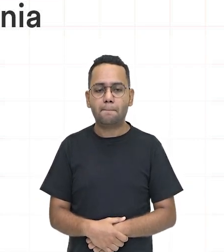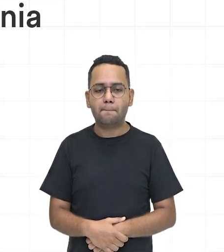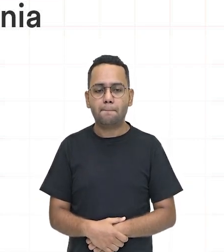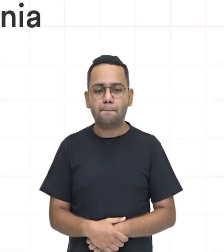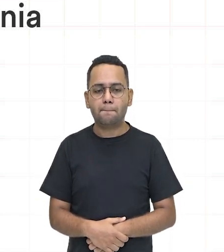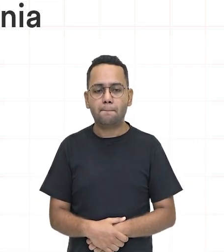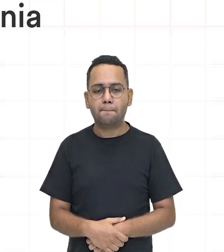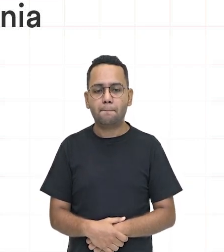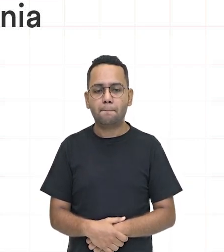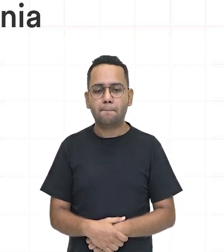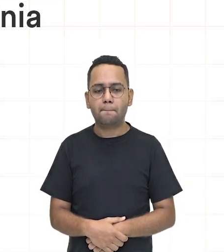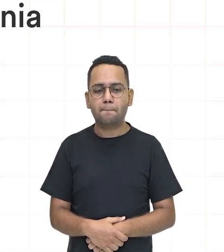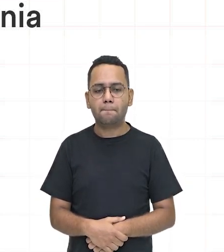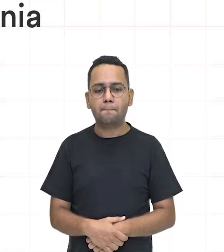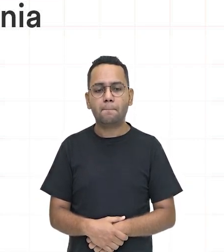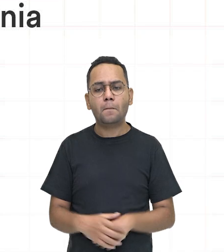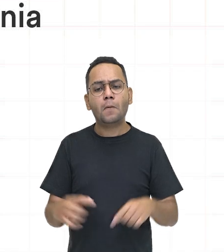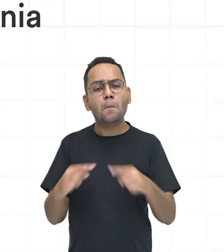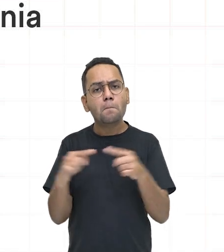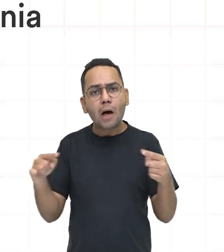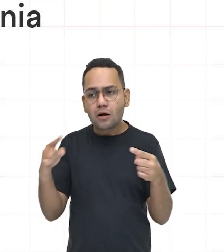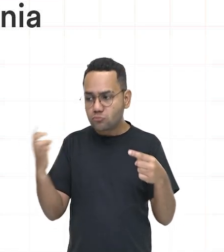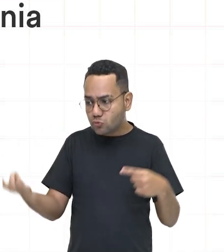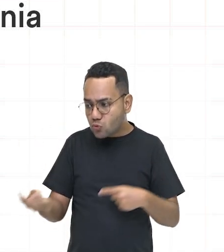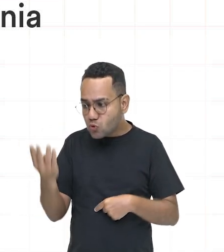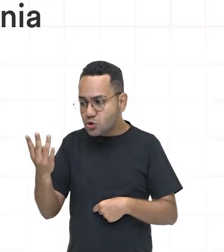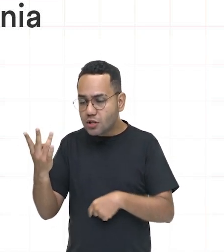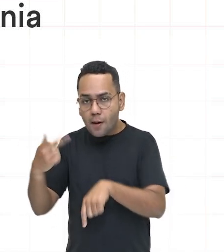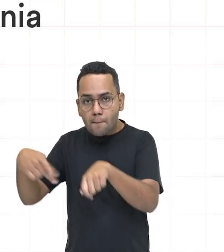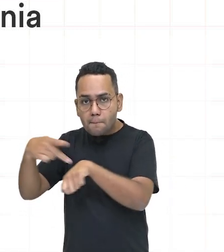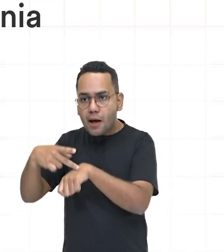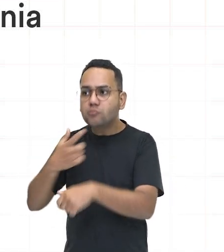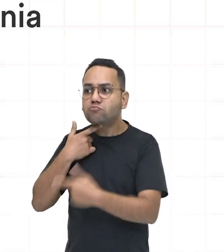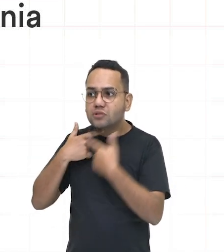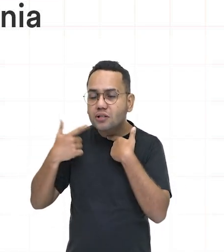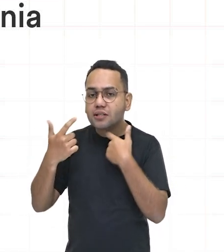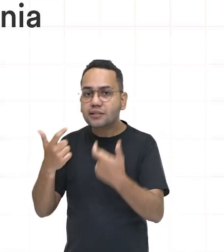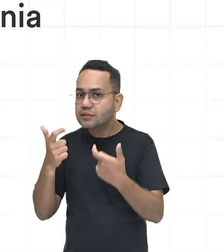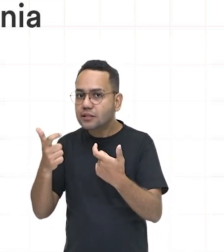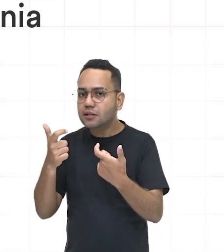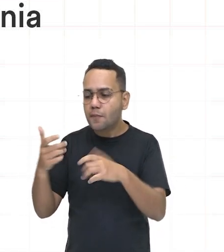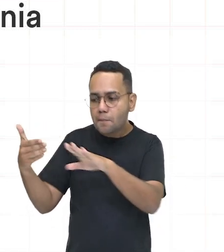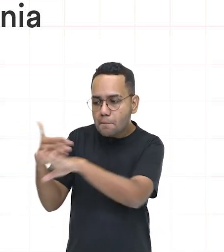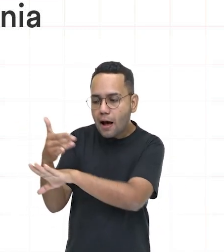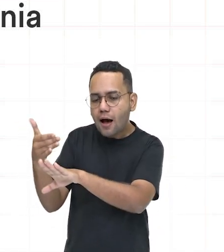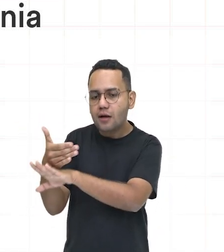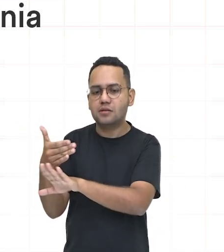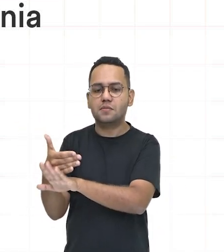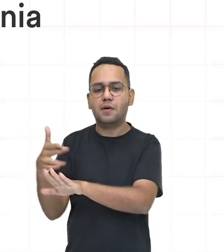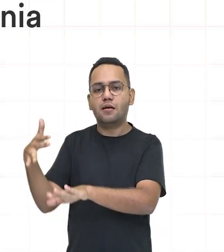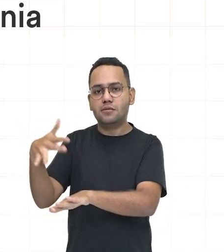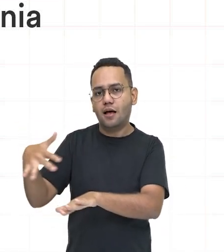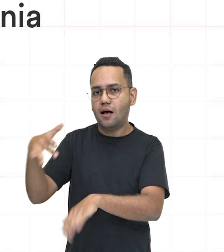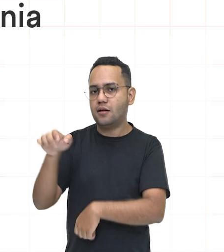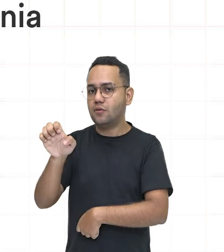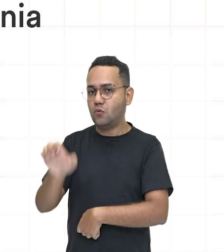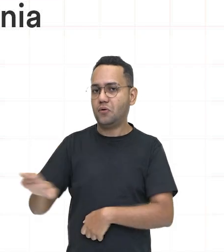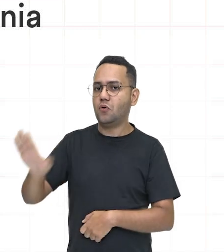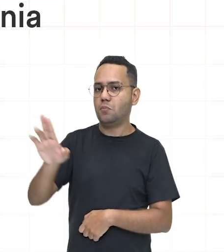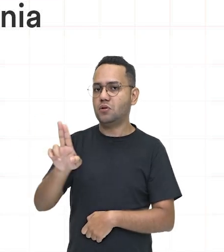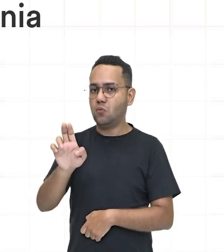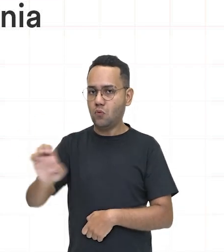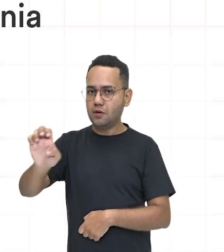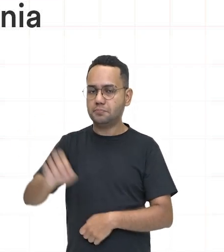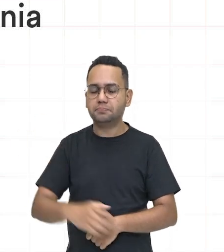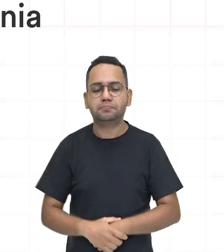independentes. Em vez disso, eles vão ter interesse em onde eles estão próximos, né? E países também europeus,